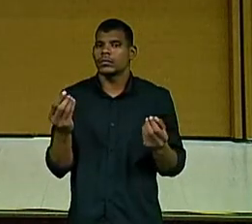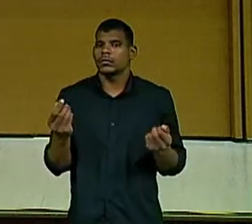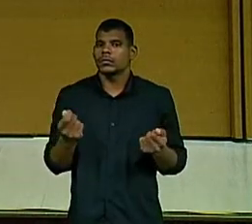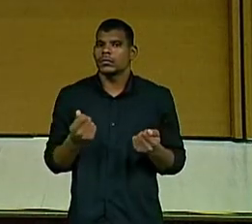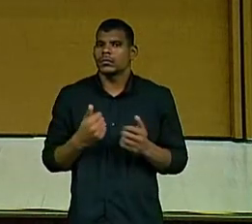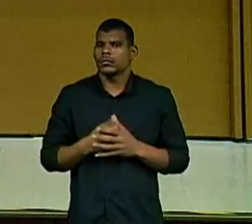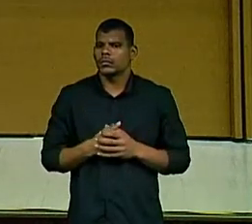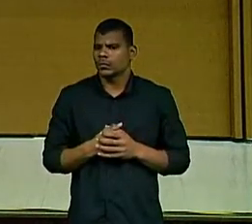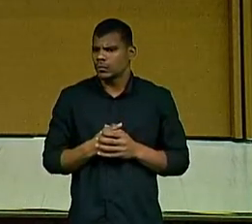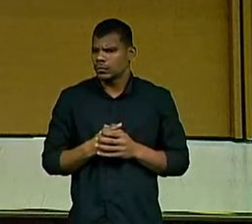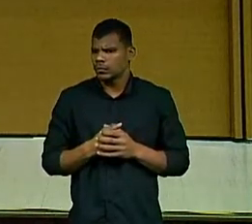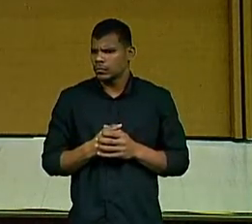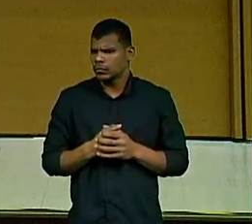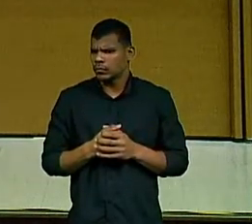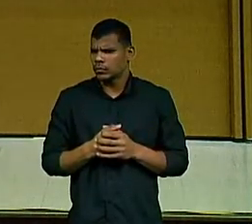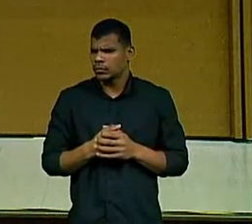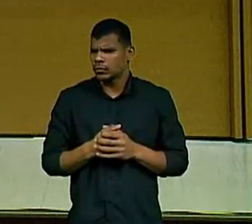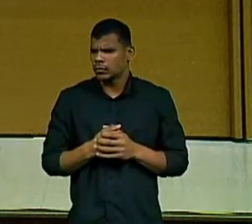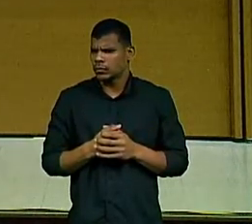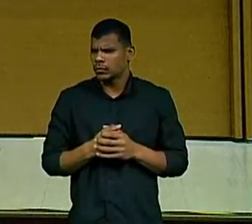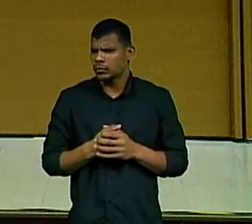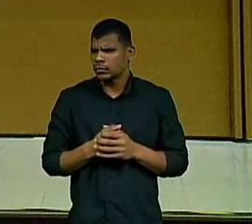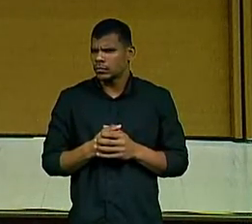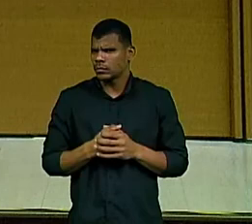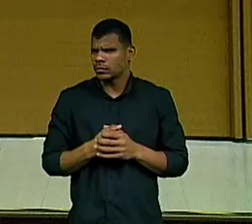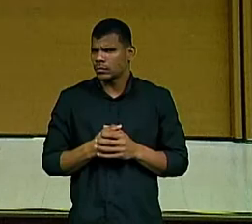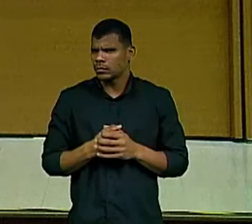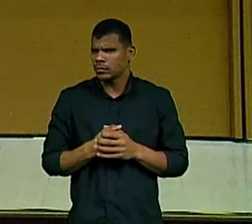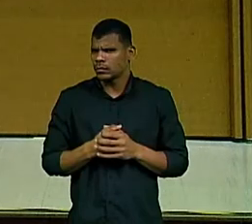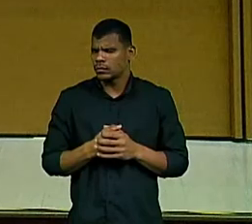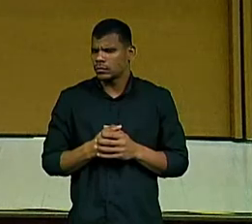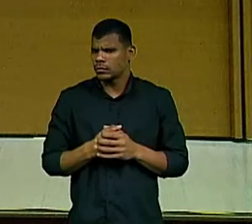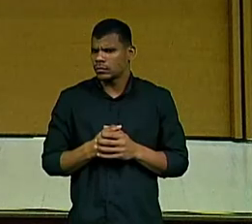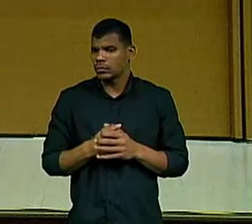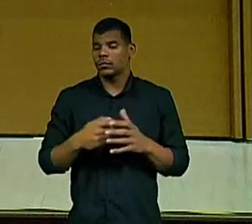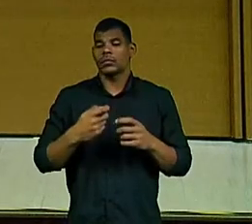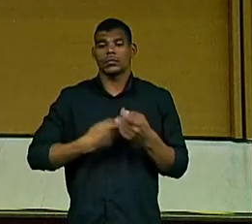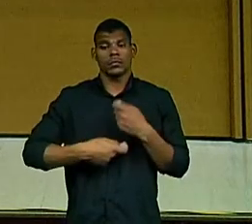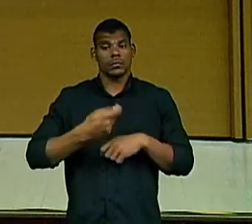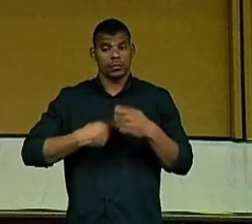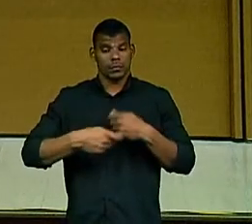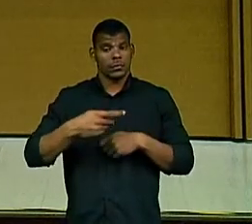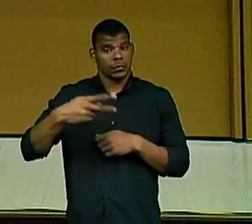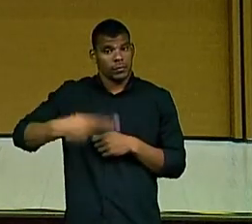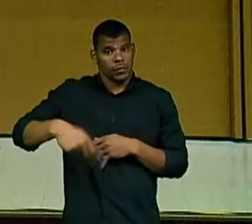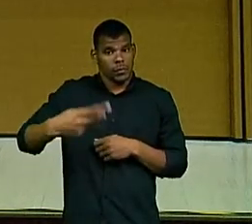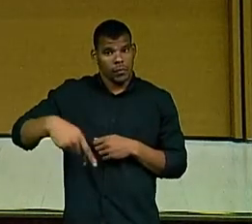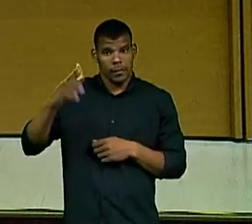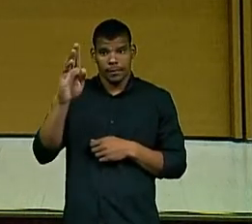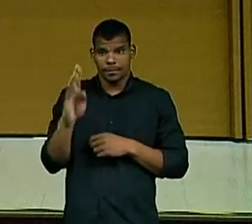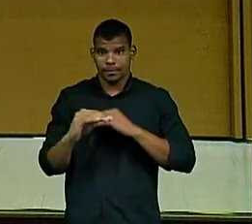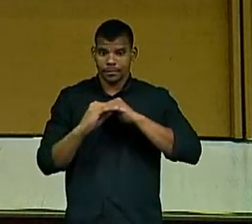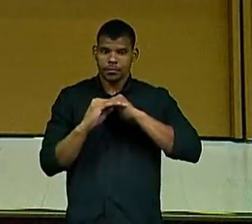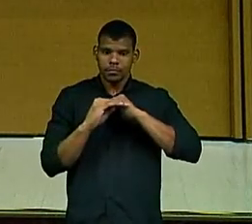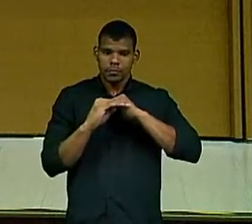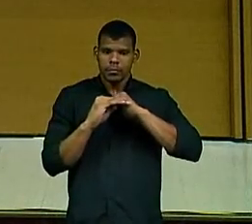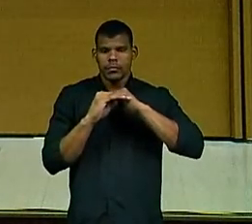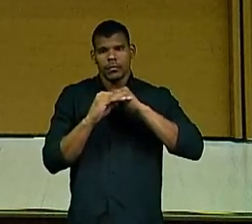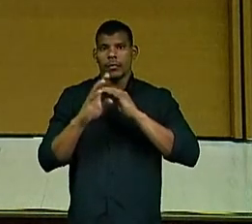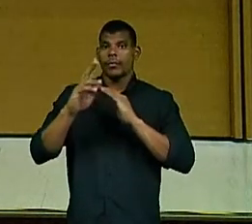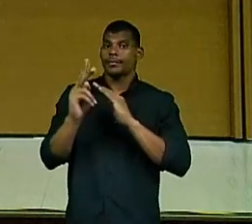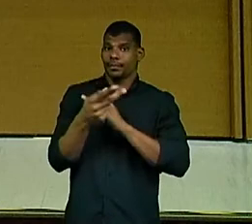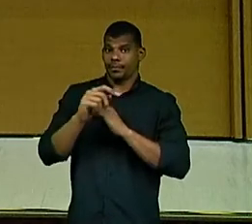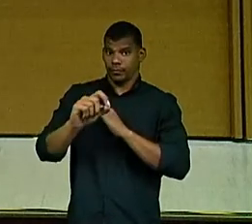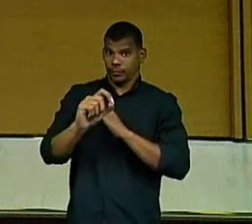a o começo da estabilidade Econômica lá no final da década de